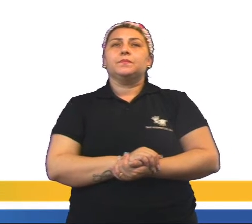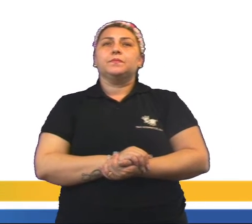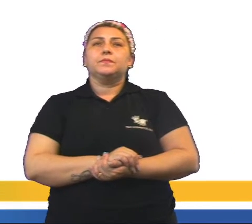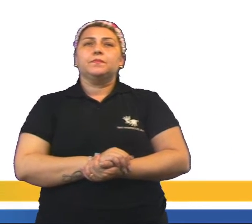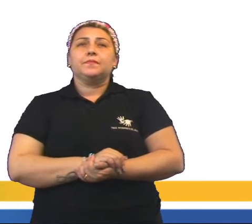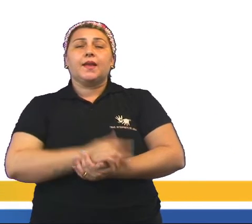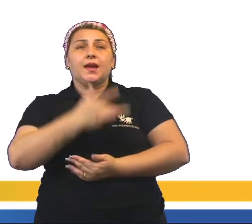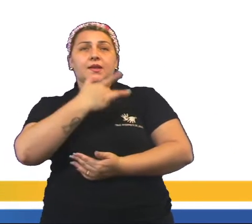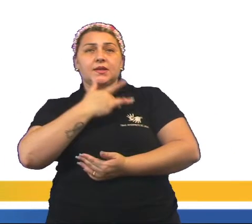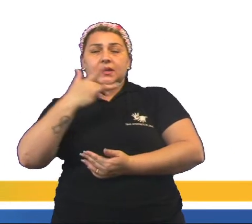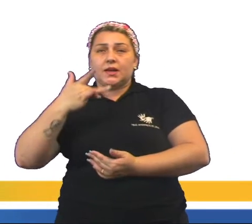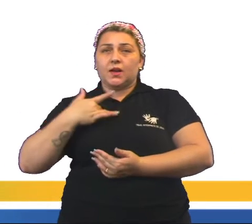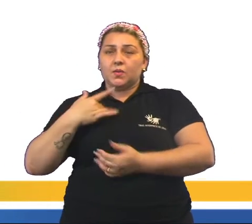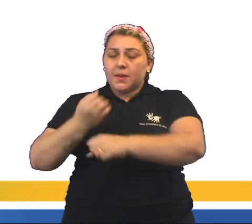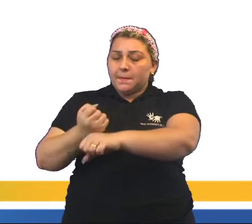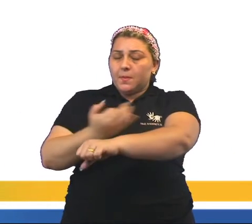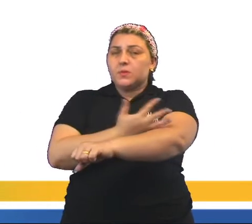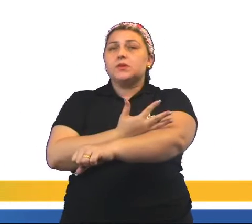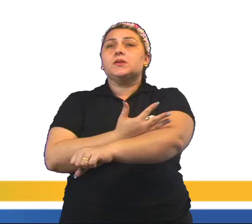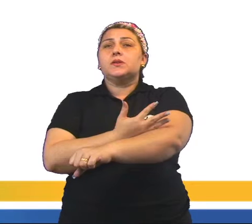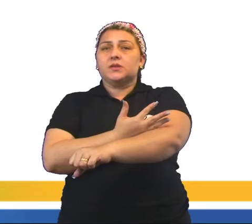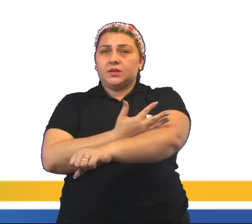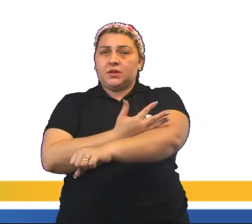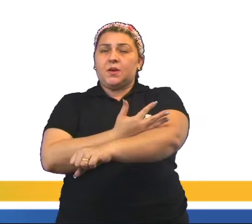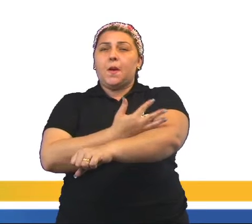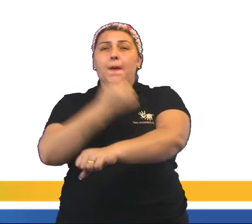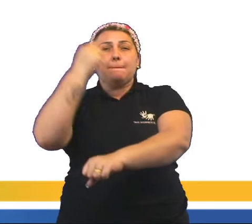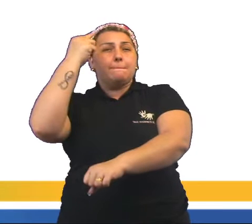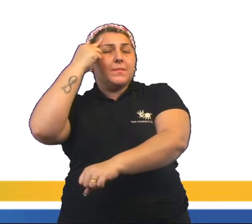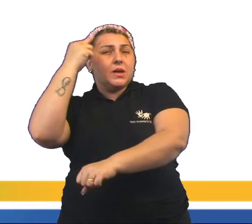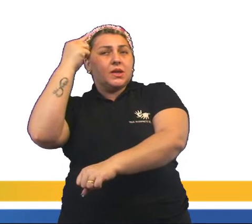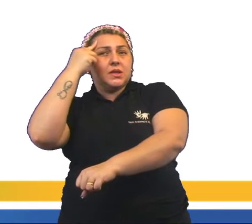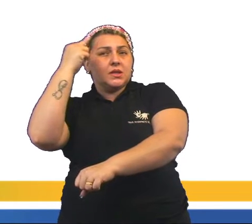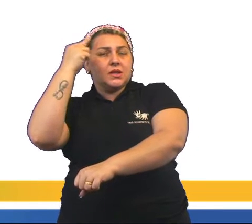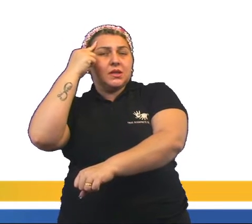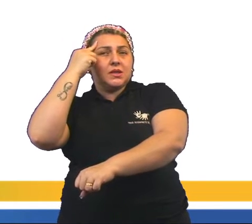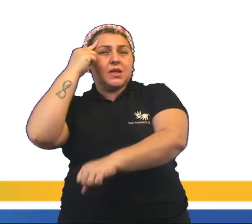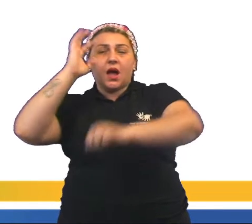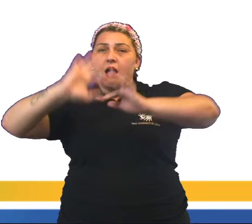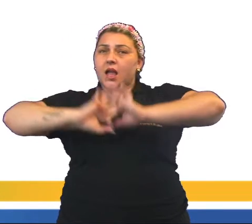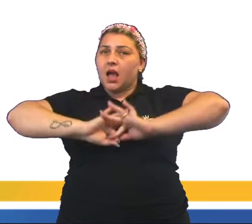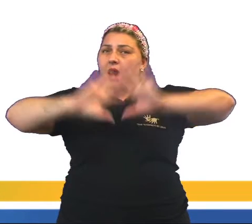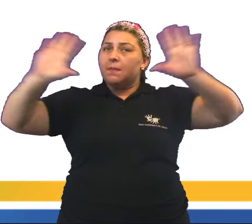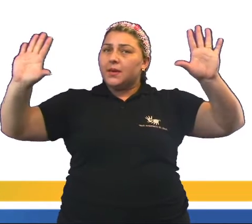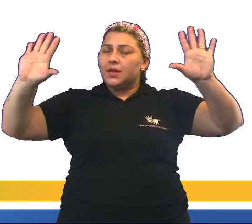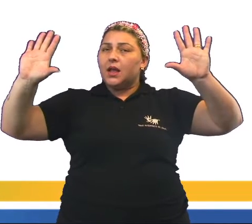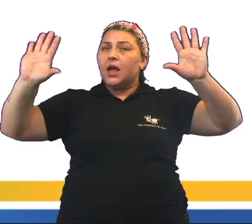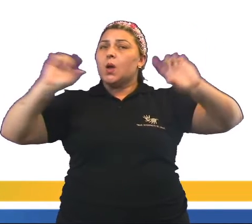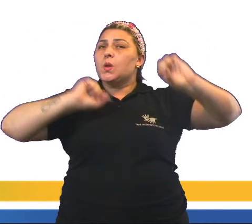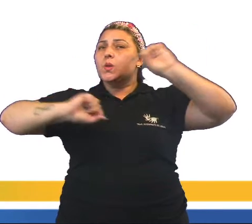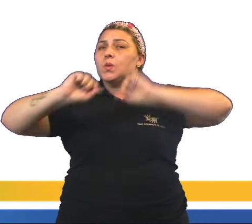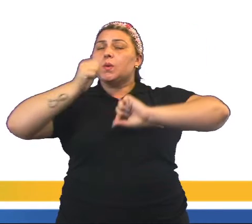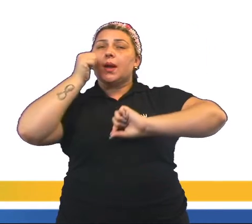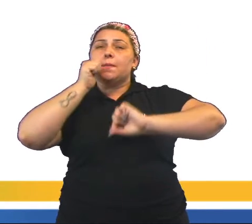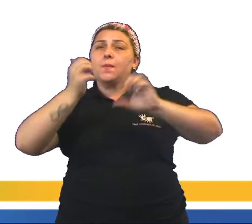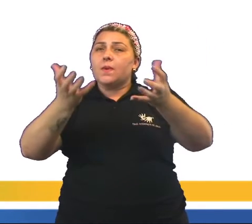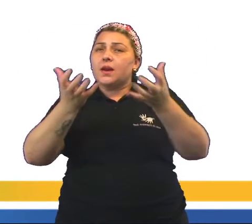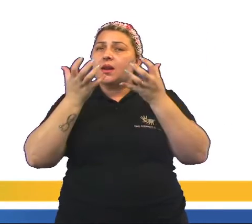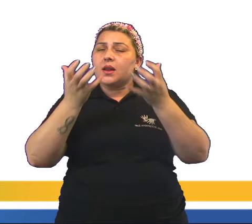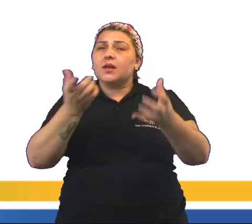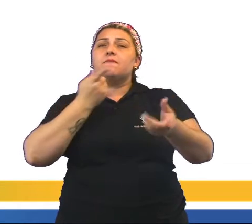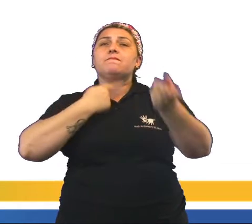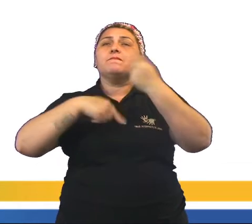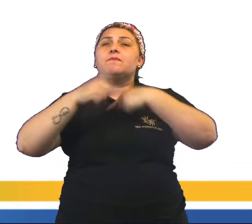danar a saúde emocional, mental e sua liberdade de ser. Ou seja, é quando